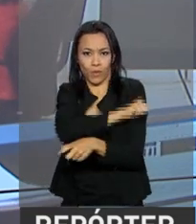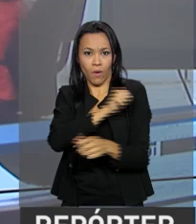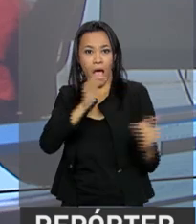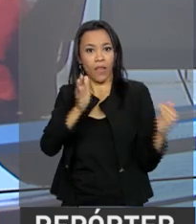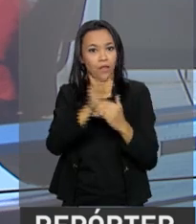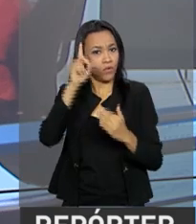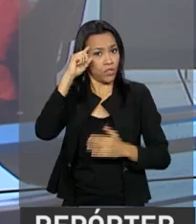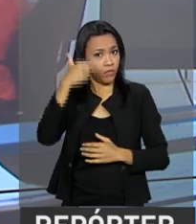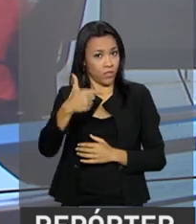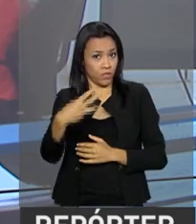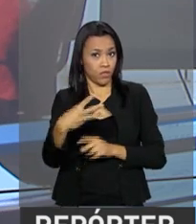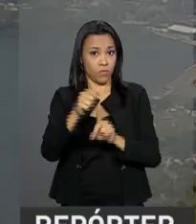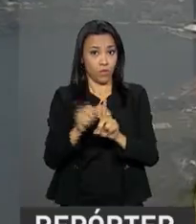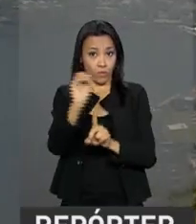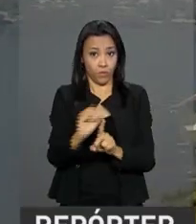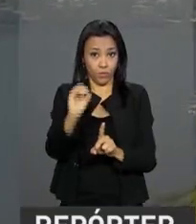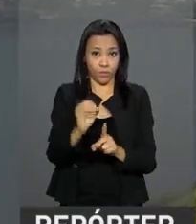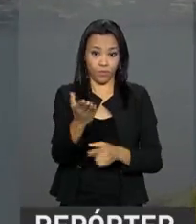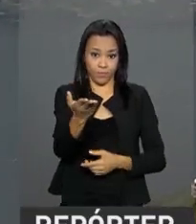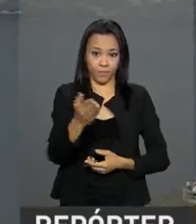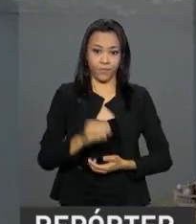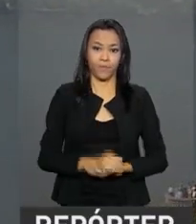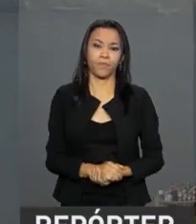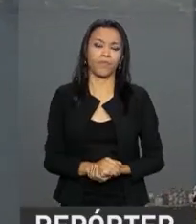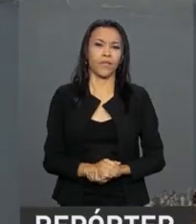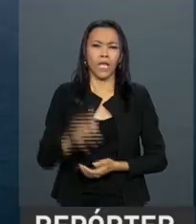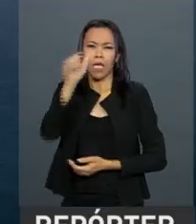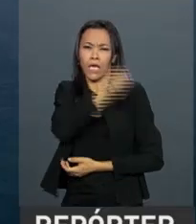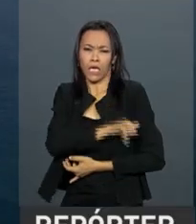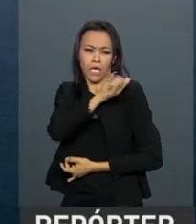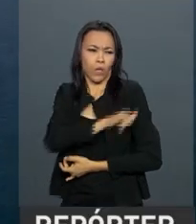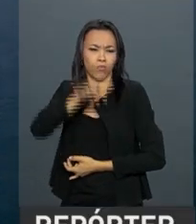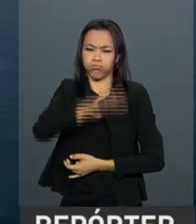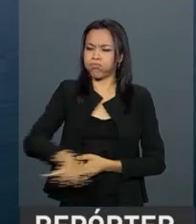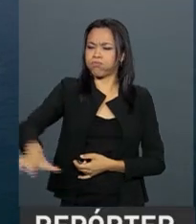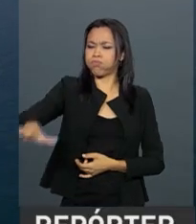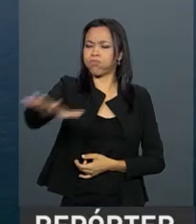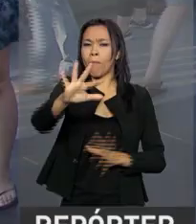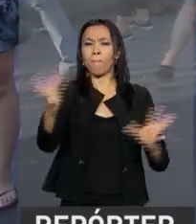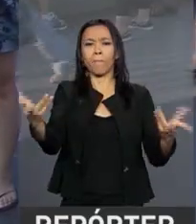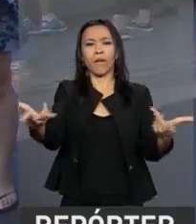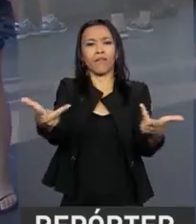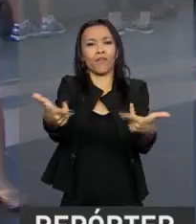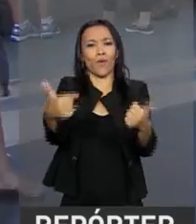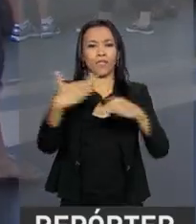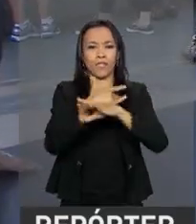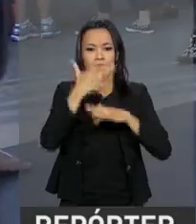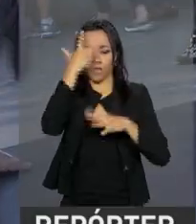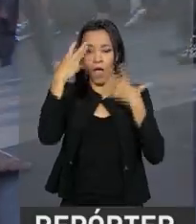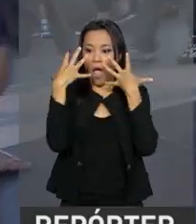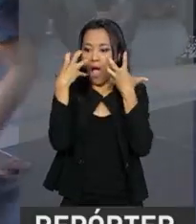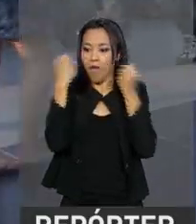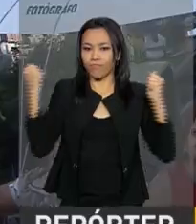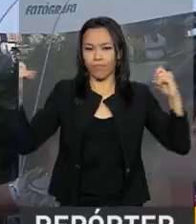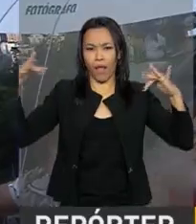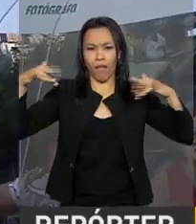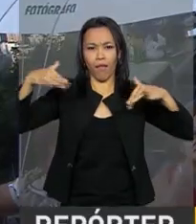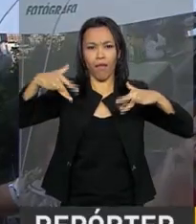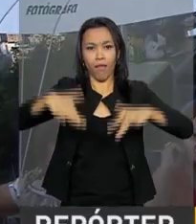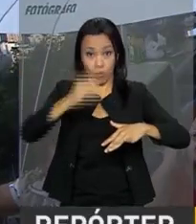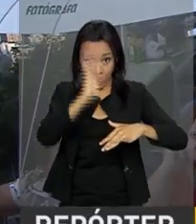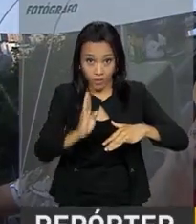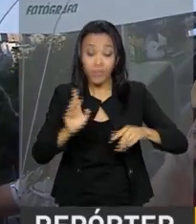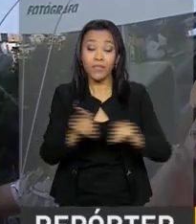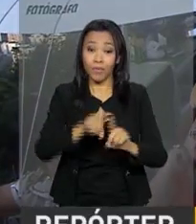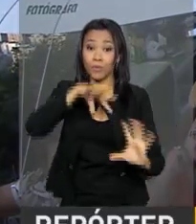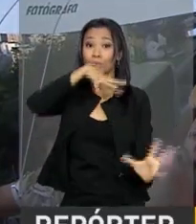23 de outubro. Rio de Janeiro, cidade maravilhosa que atrai gente do país e do mundo